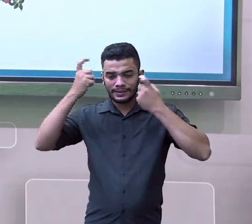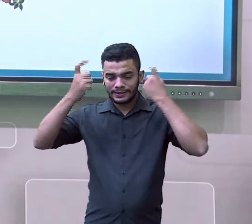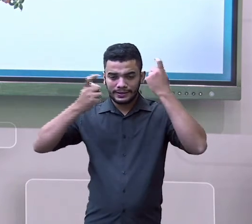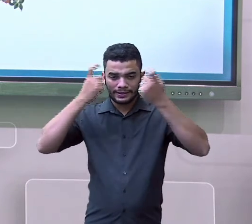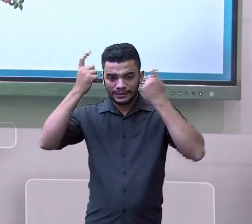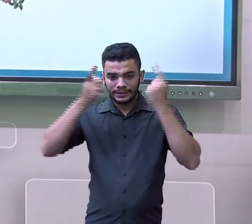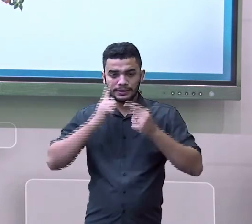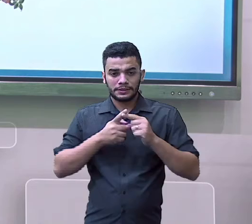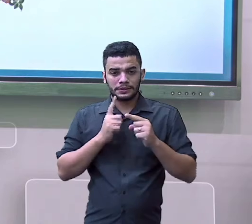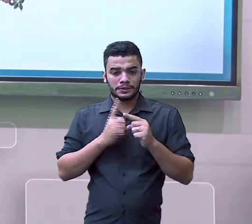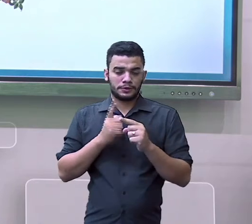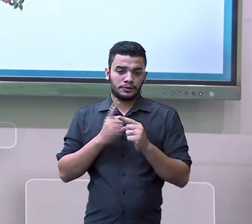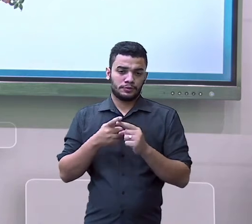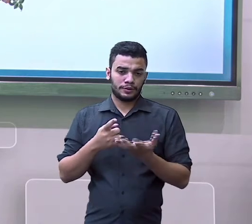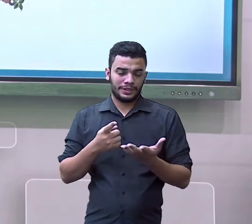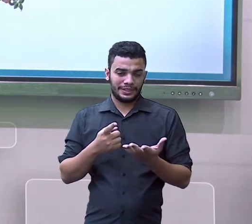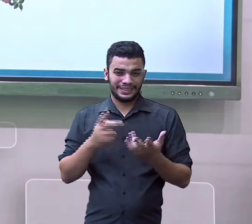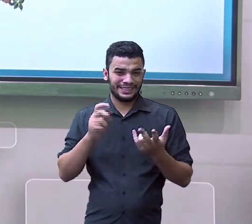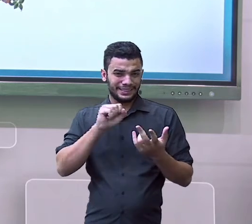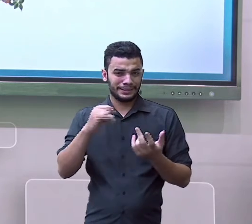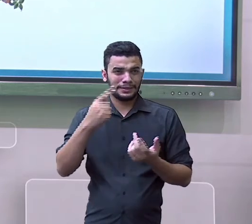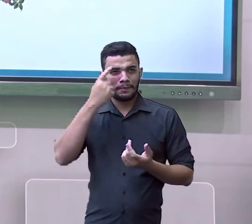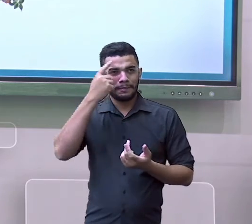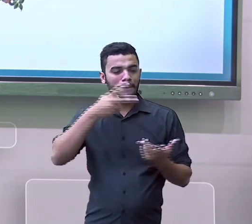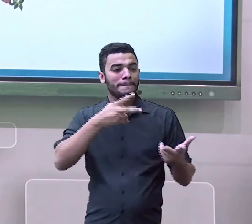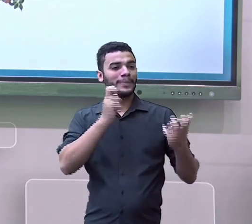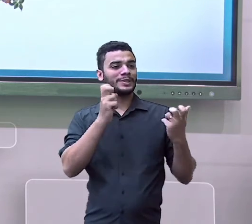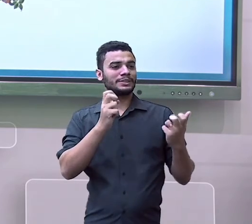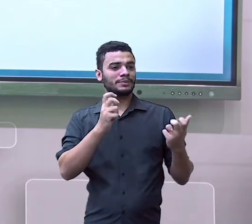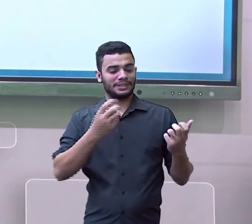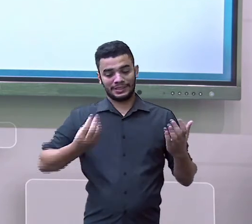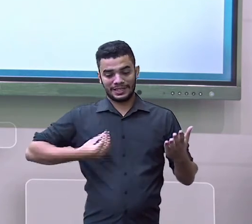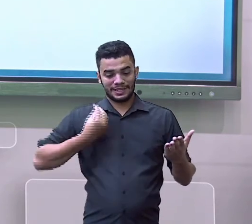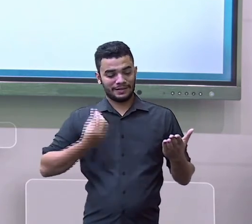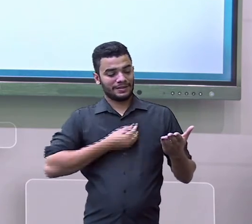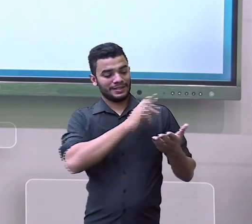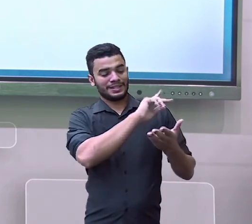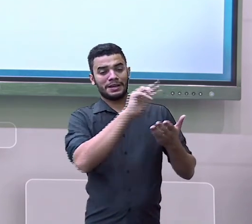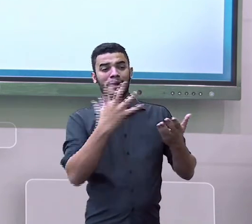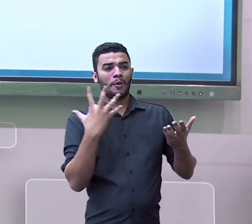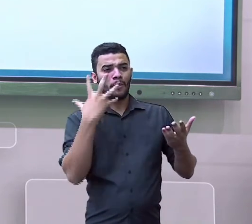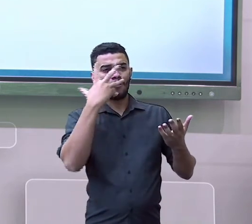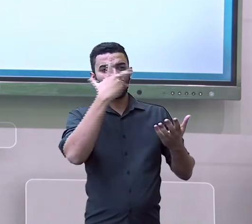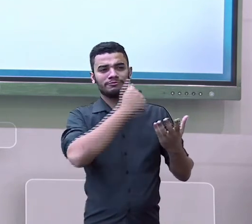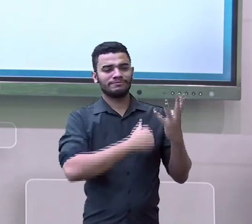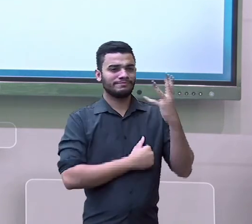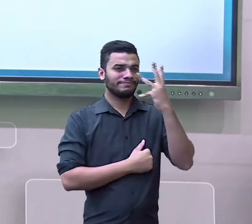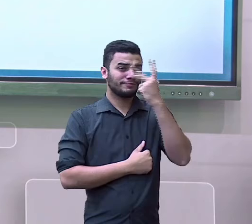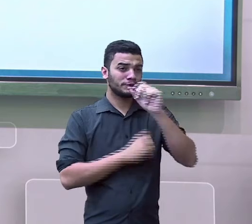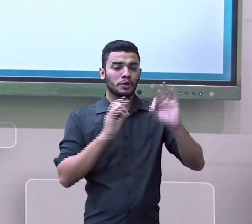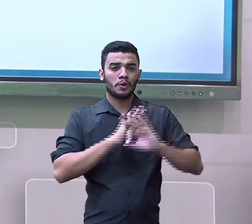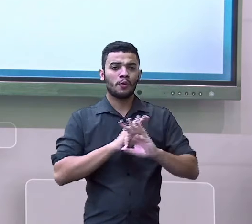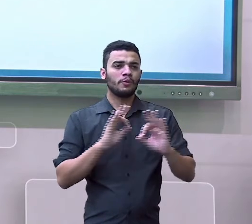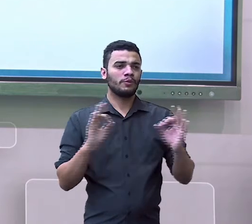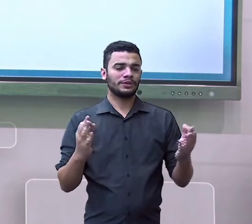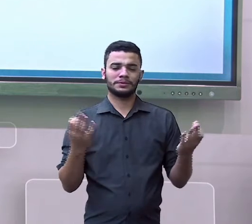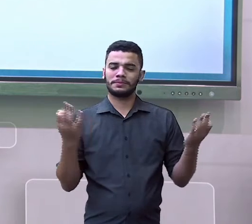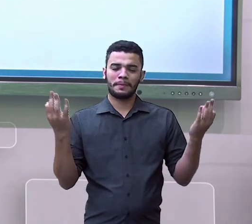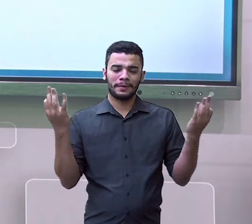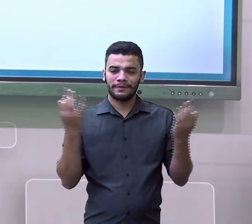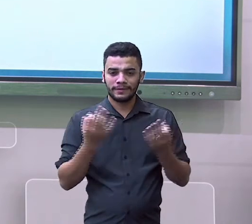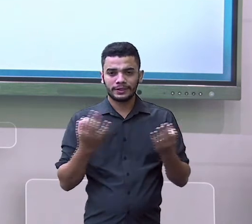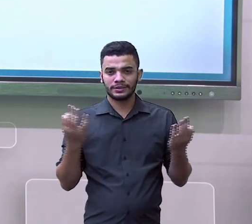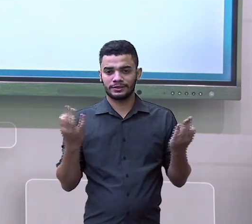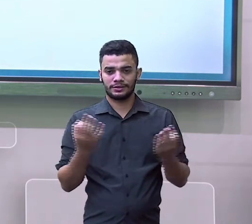por sinal, muito exuberante, muito bonita. Para tanto, é preciso que se preserve todas